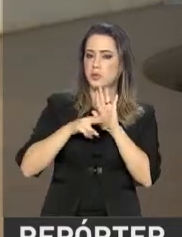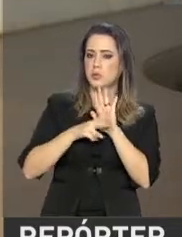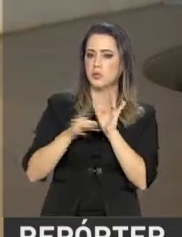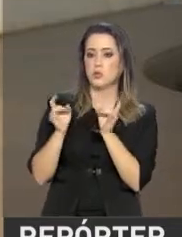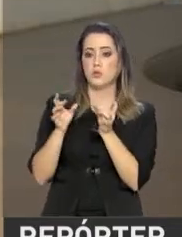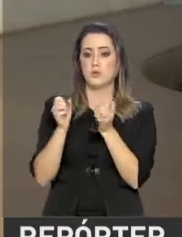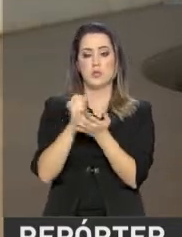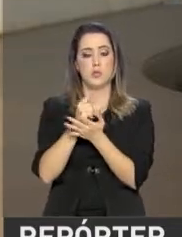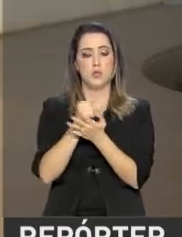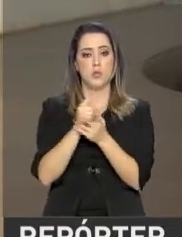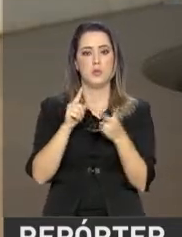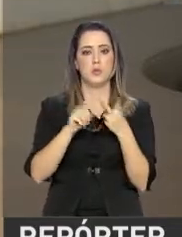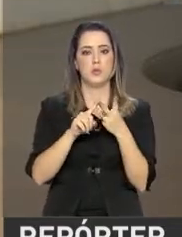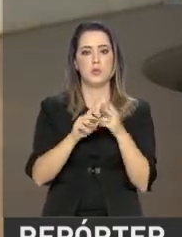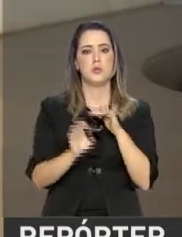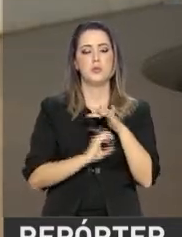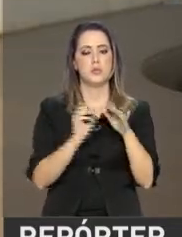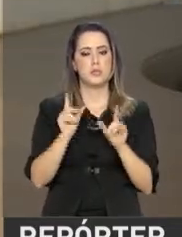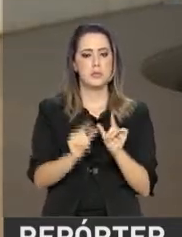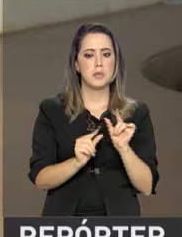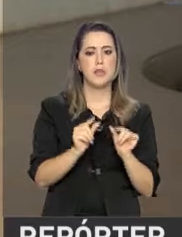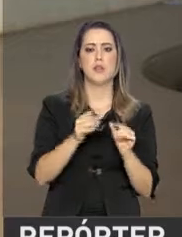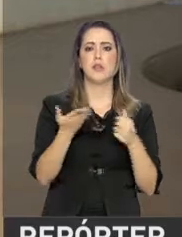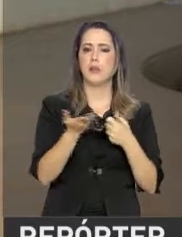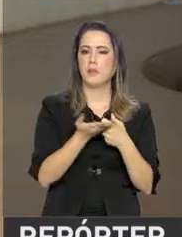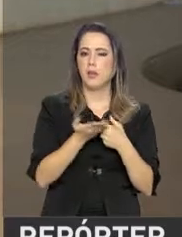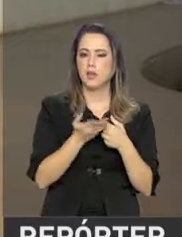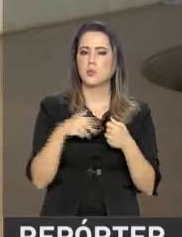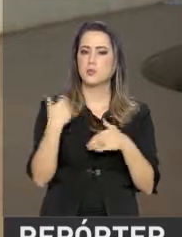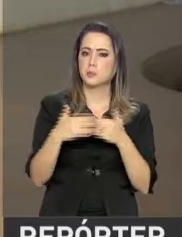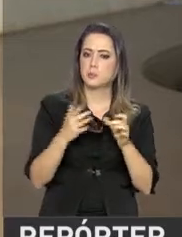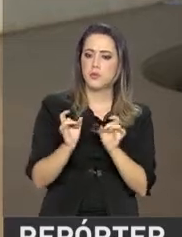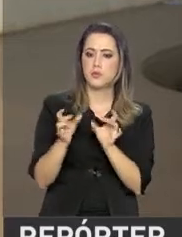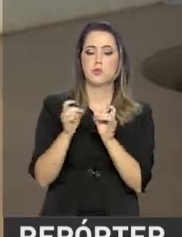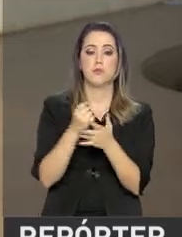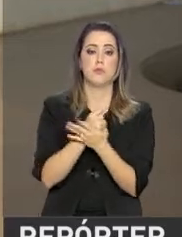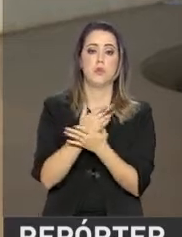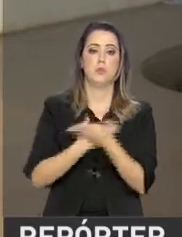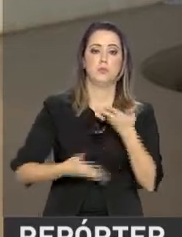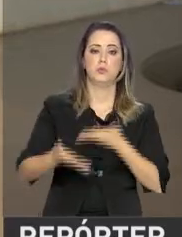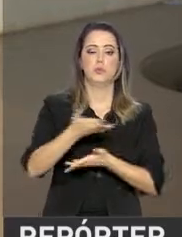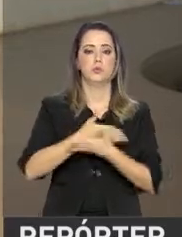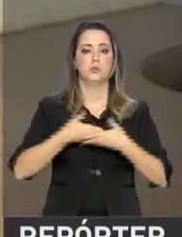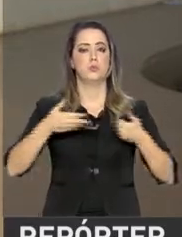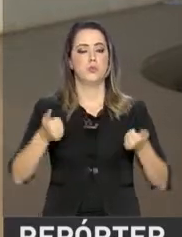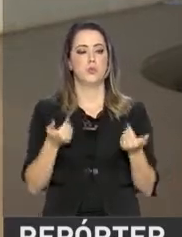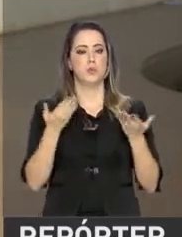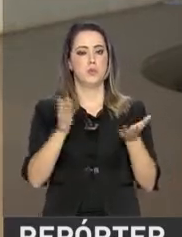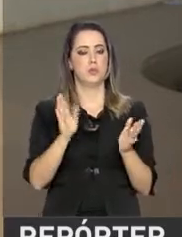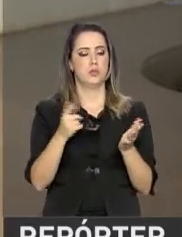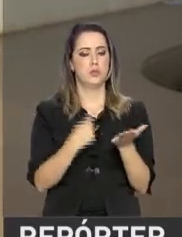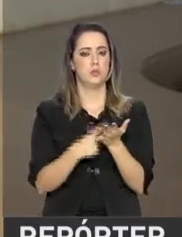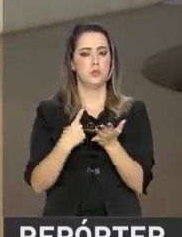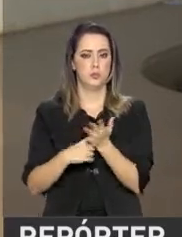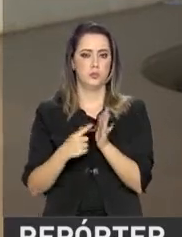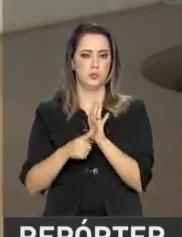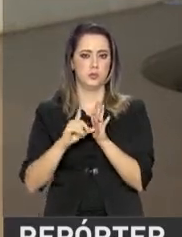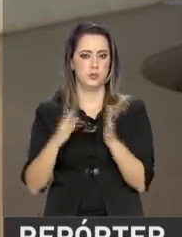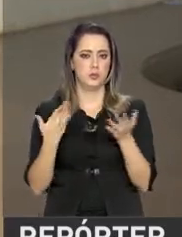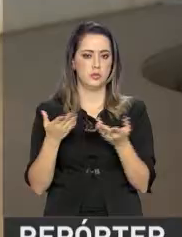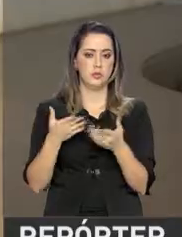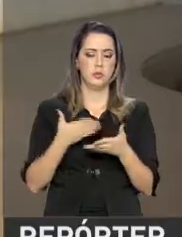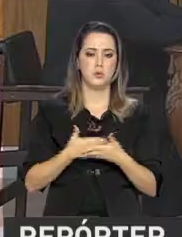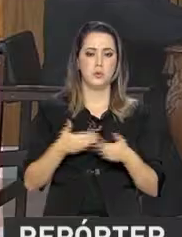participação de pequenas e médias empresas a idéia é ampliar os acordos comerciais já existentes e reforçar o